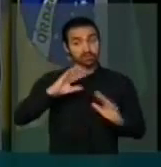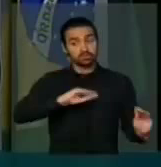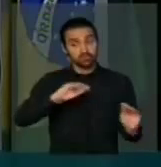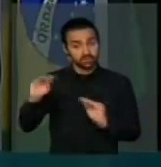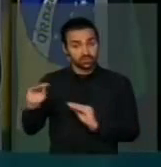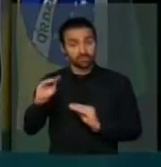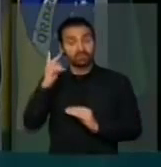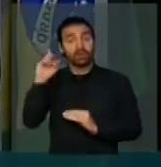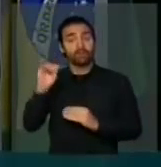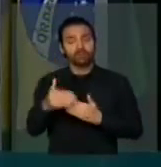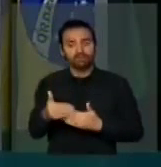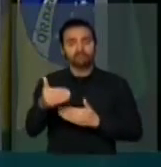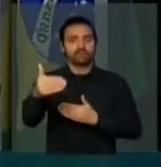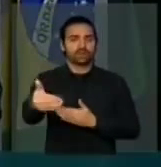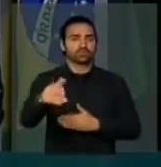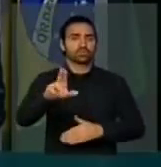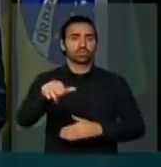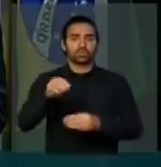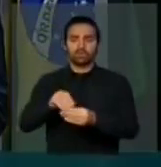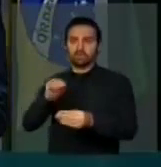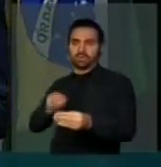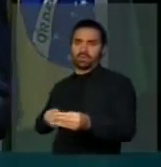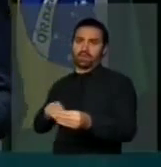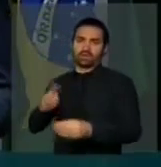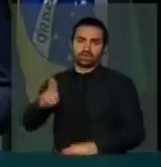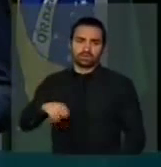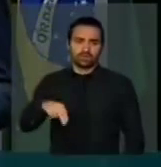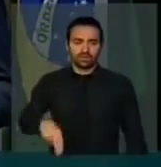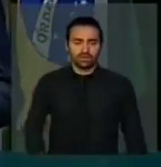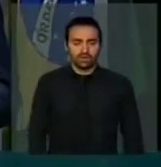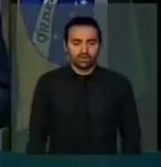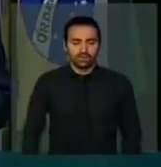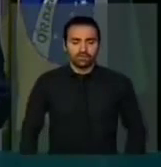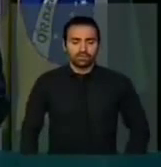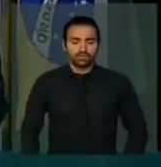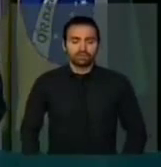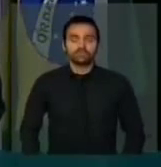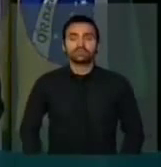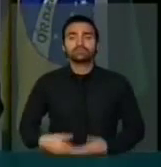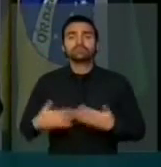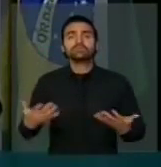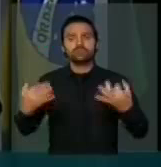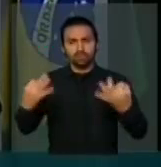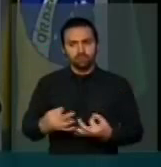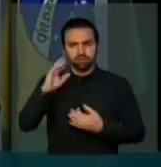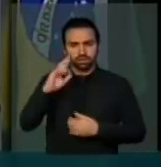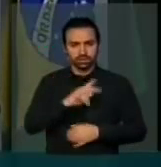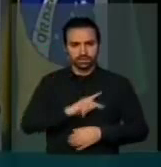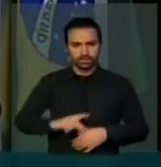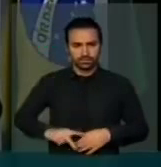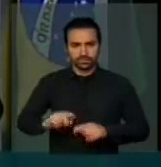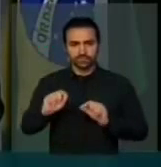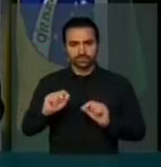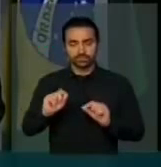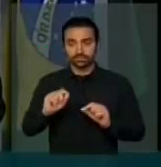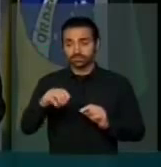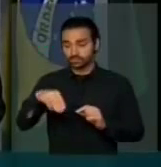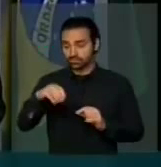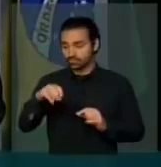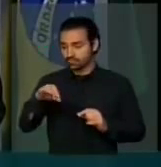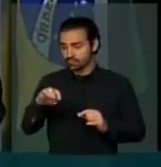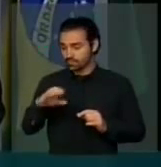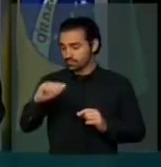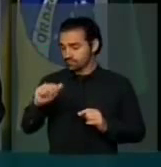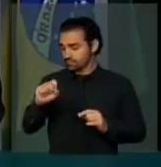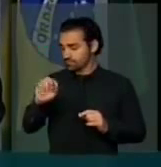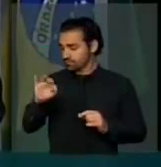será para a frente, nunca para a retaguarda. Com toda certeza, senhor presidente, a conquista do Monte Castelo foi um